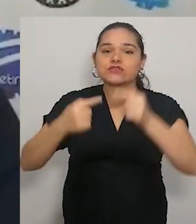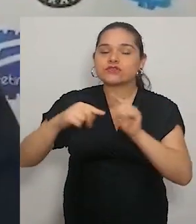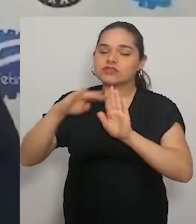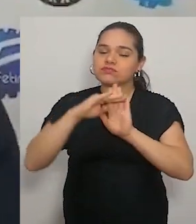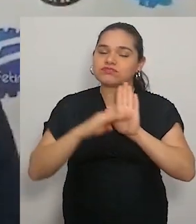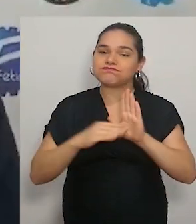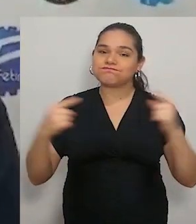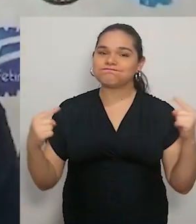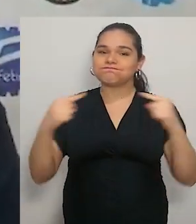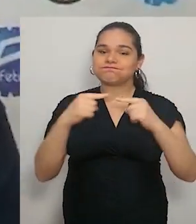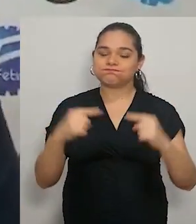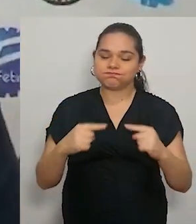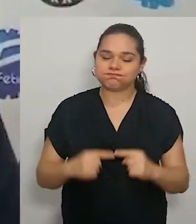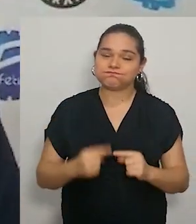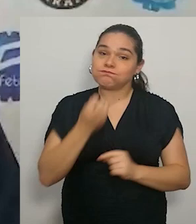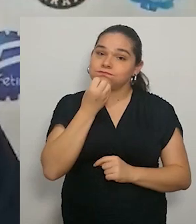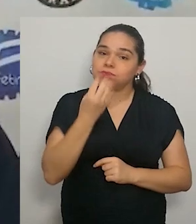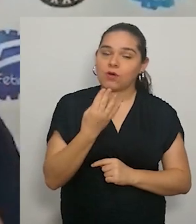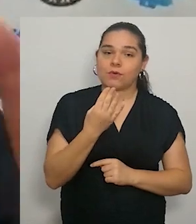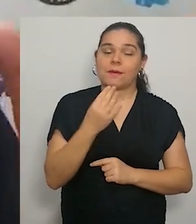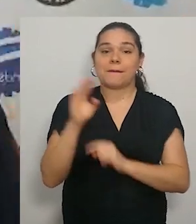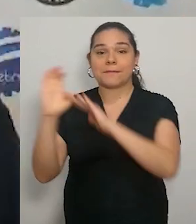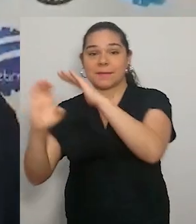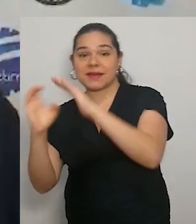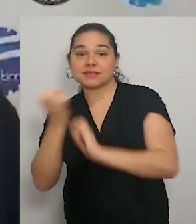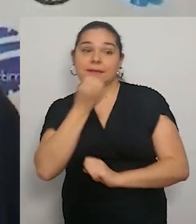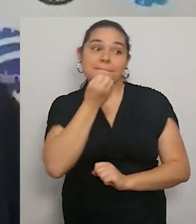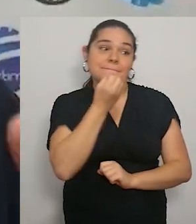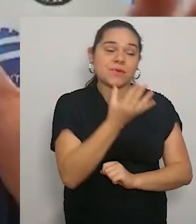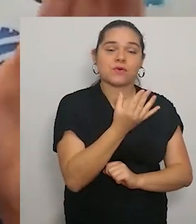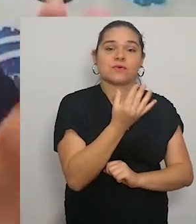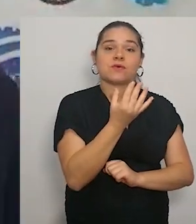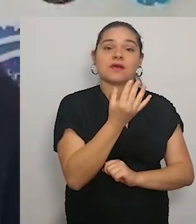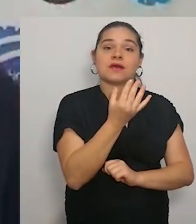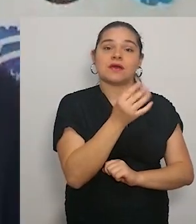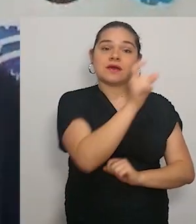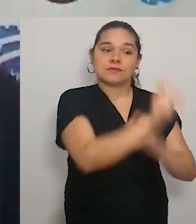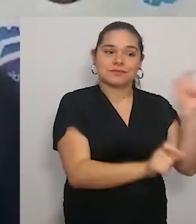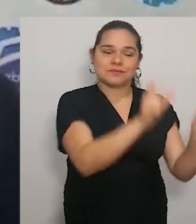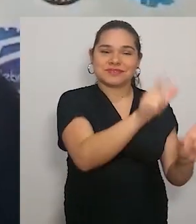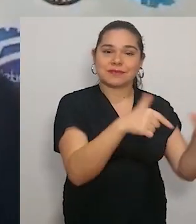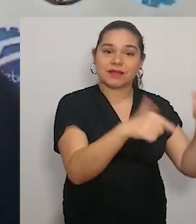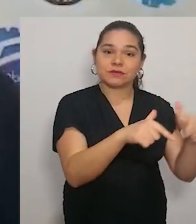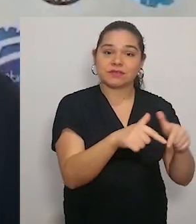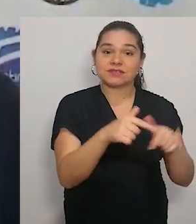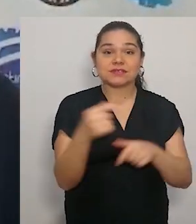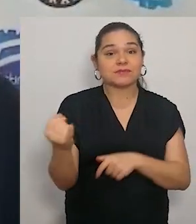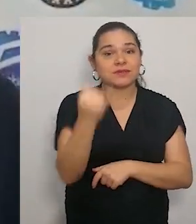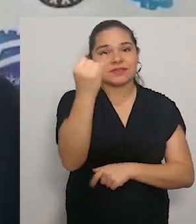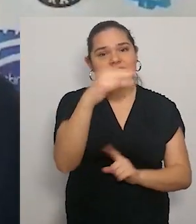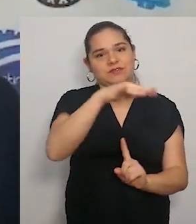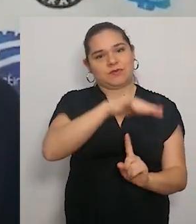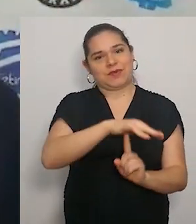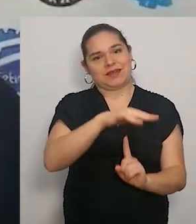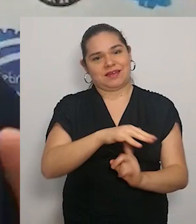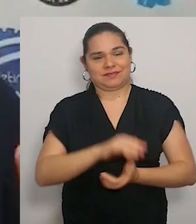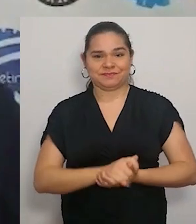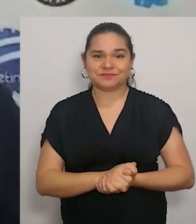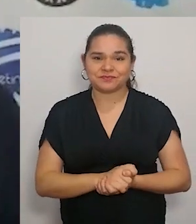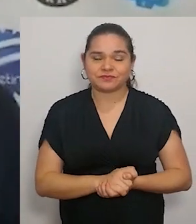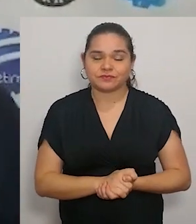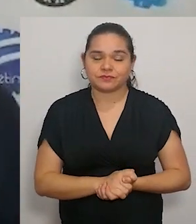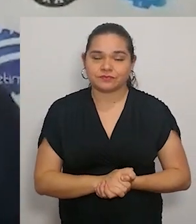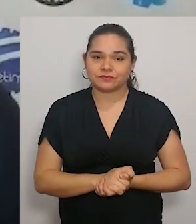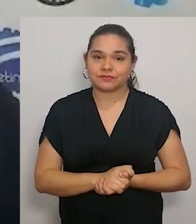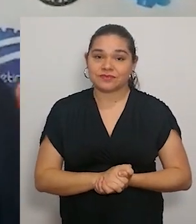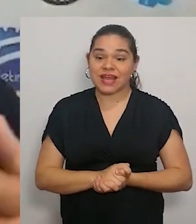que seja importante para os trabalhadores que seja importante para o paraná e a